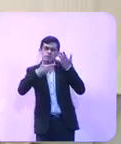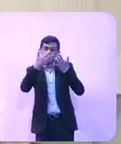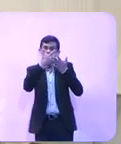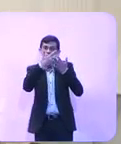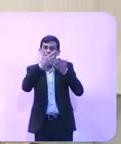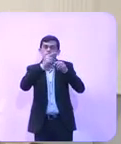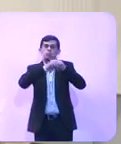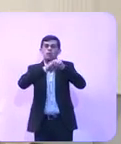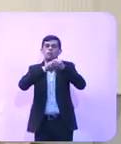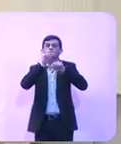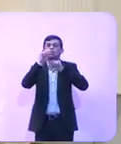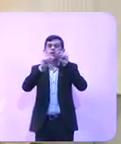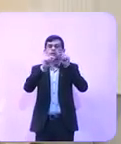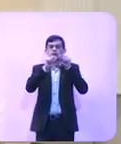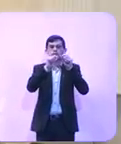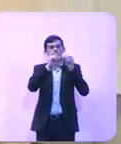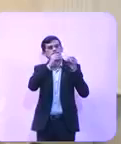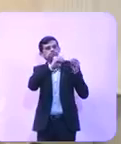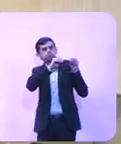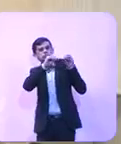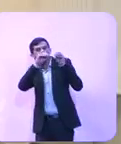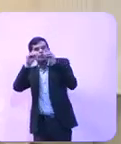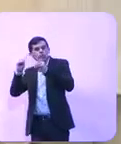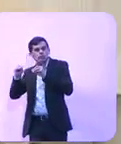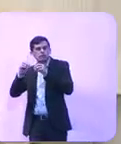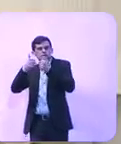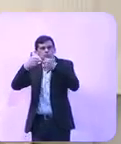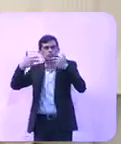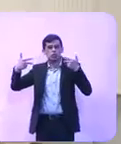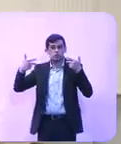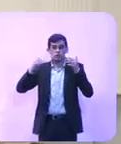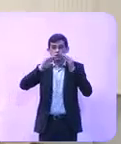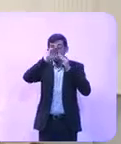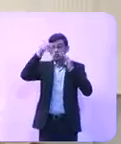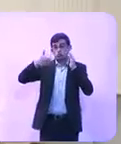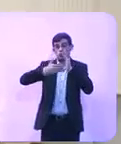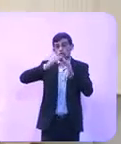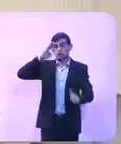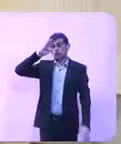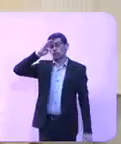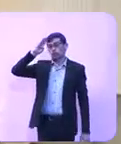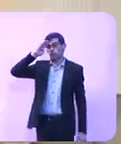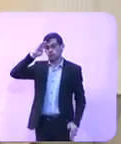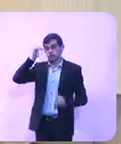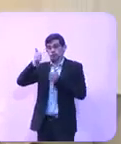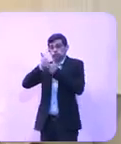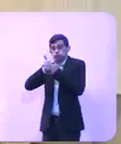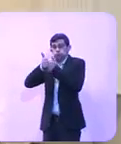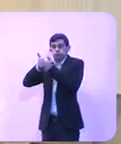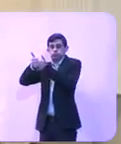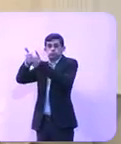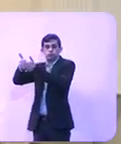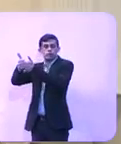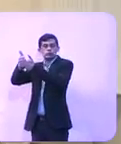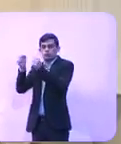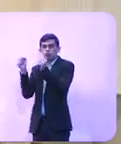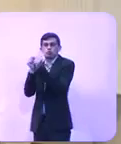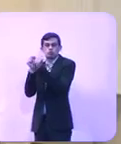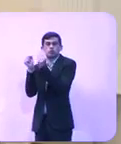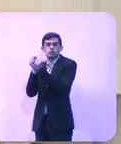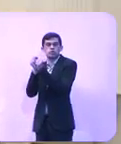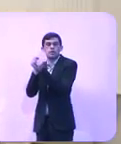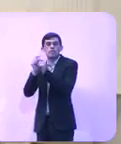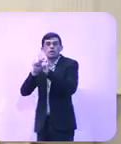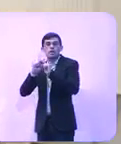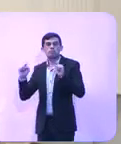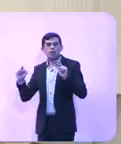o estandarte era movido, todos os soldados iam na direção do estandarte. E